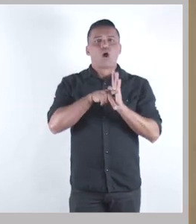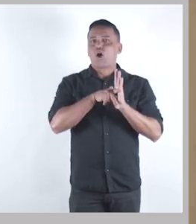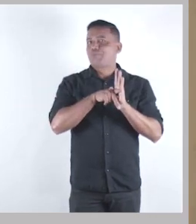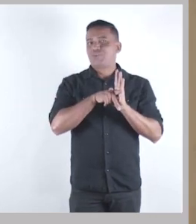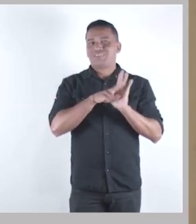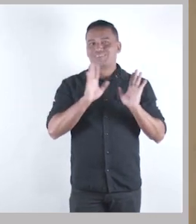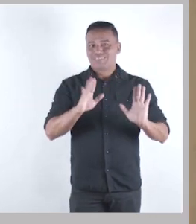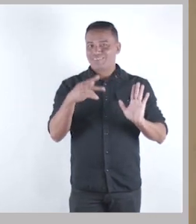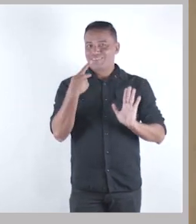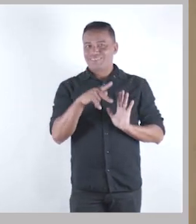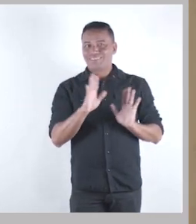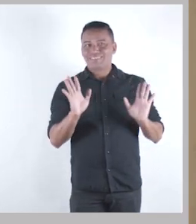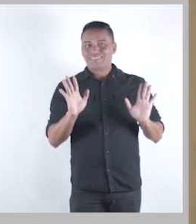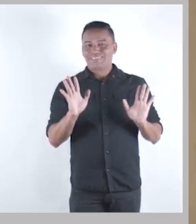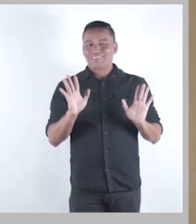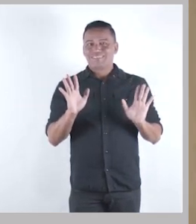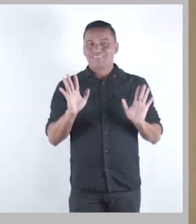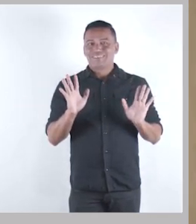minimamente